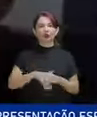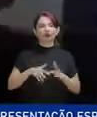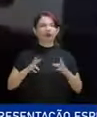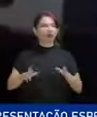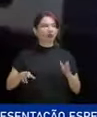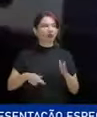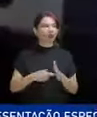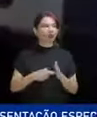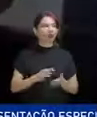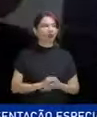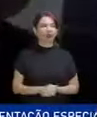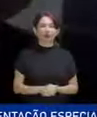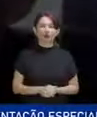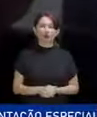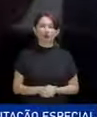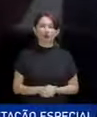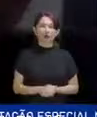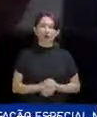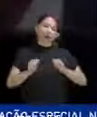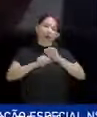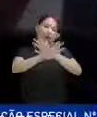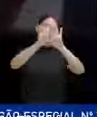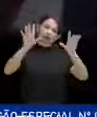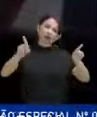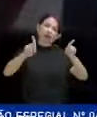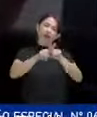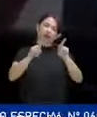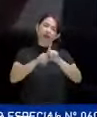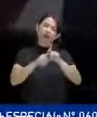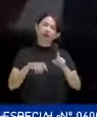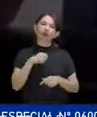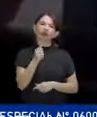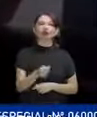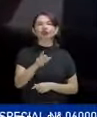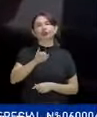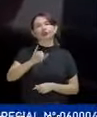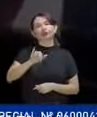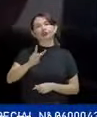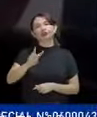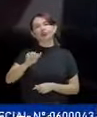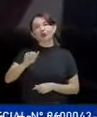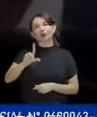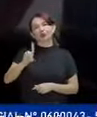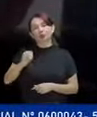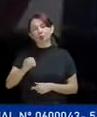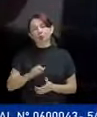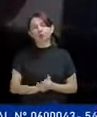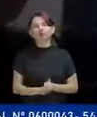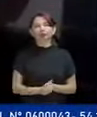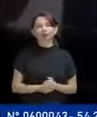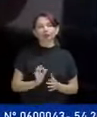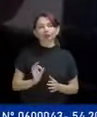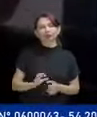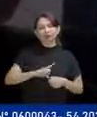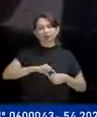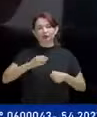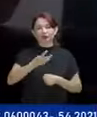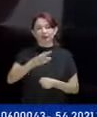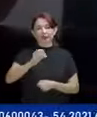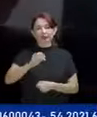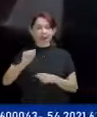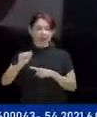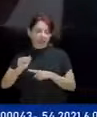relatora, ainda mais com os esclarecimentos feitos pelo eminente juiz Rivaldo Valente. De fato, 30A, regra geral, são 15